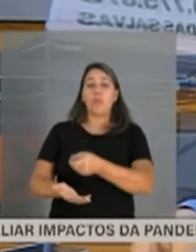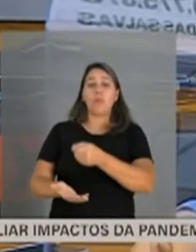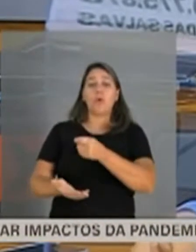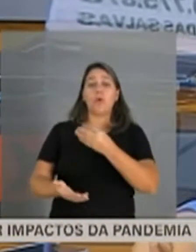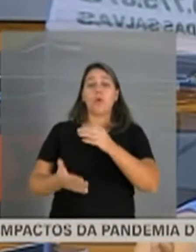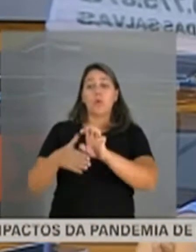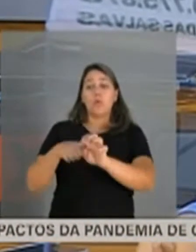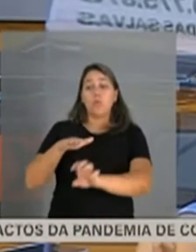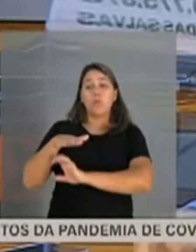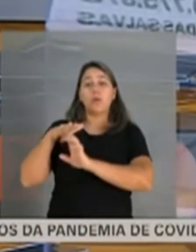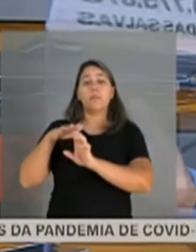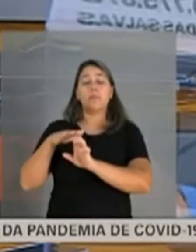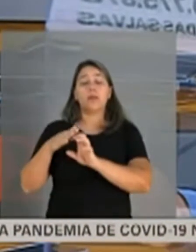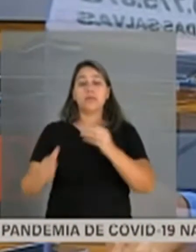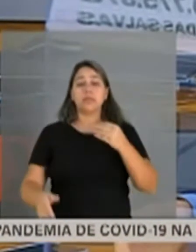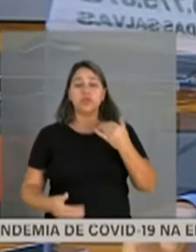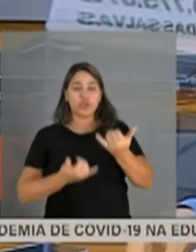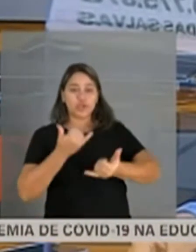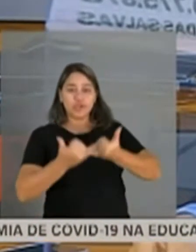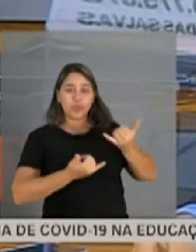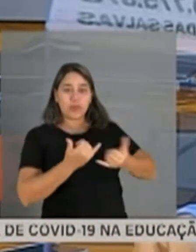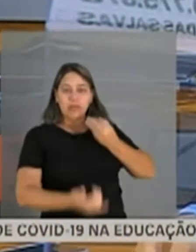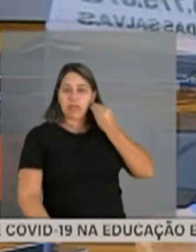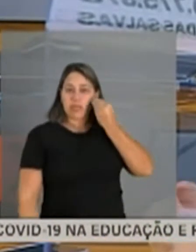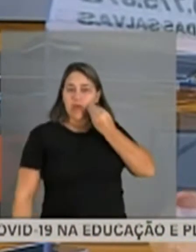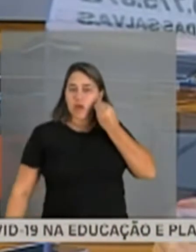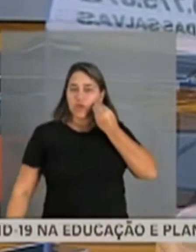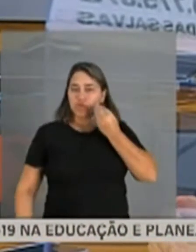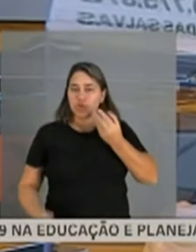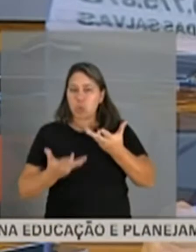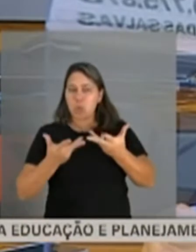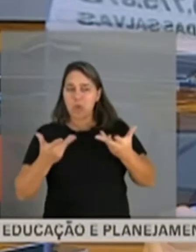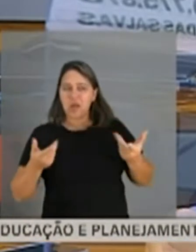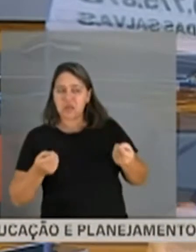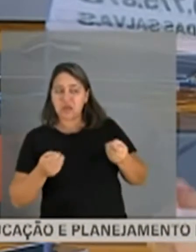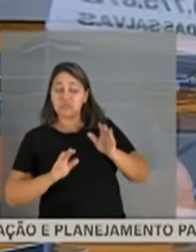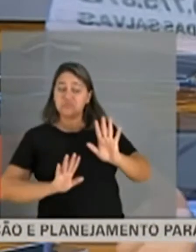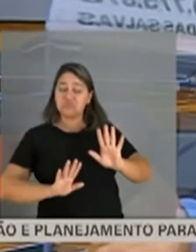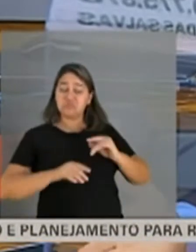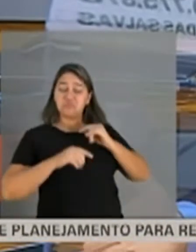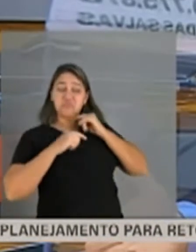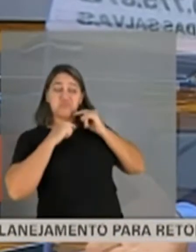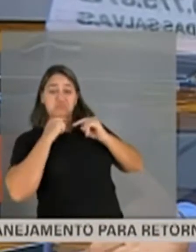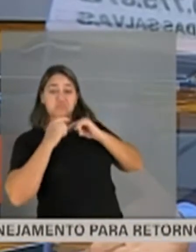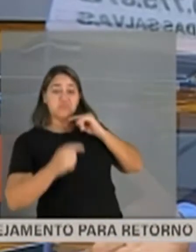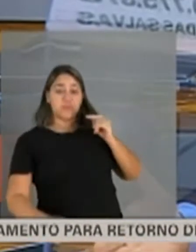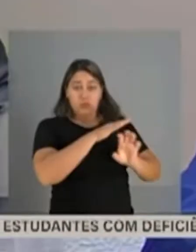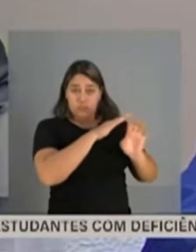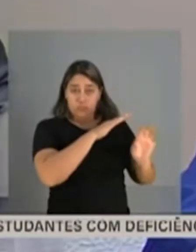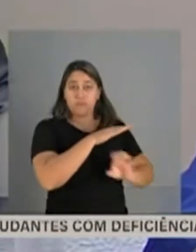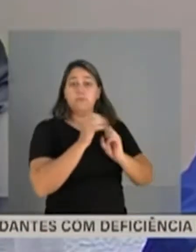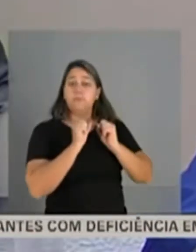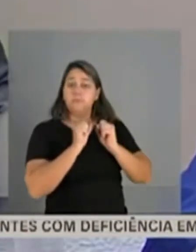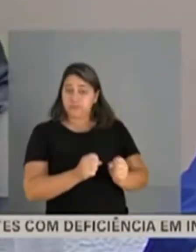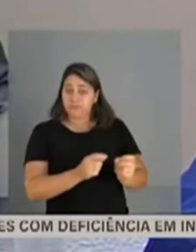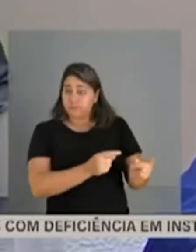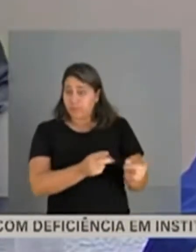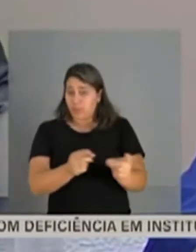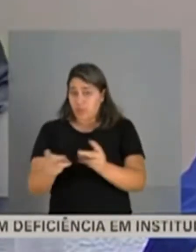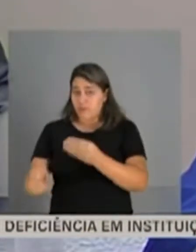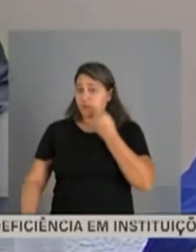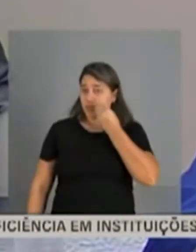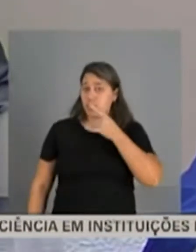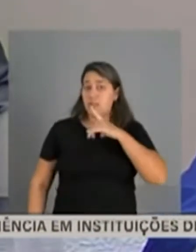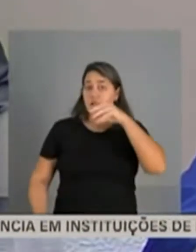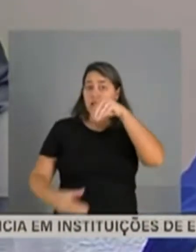testes de qualidade duvidosa e por um preço de R 180. Consta na sua